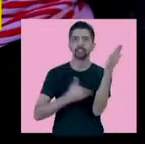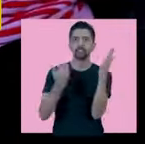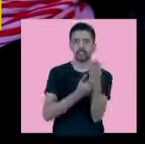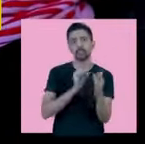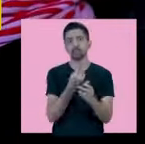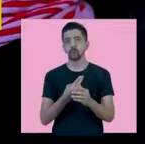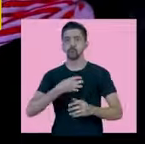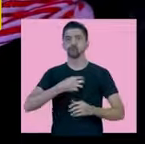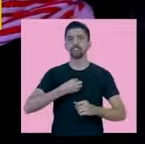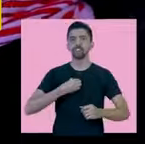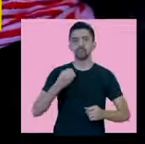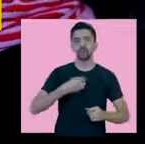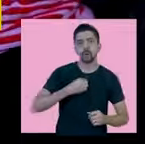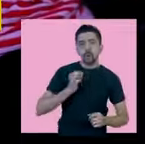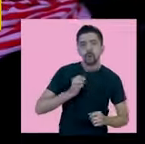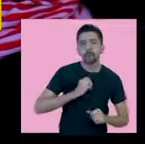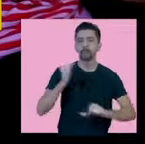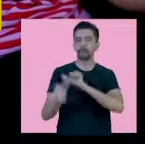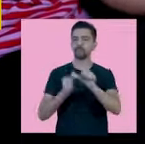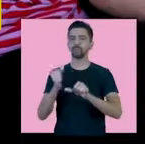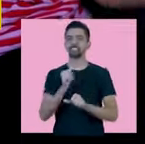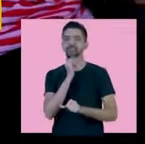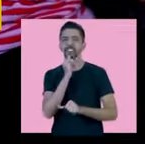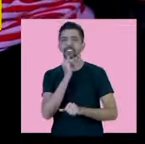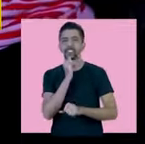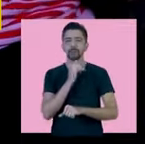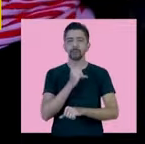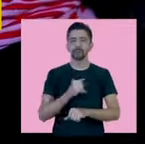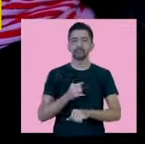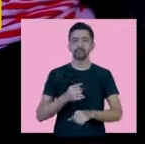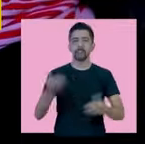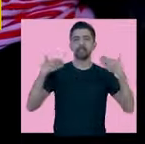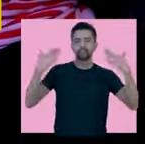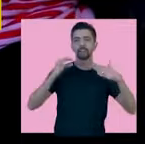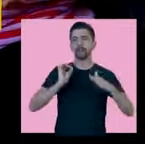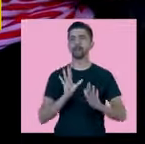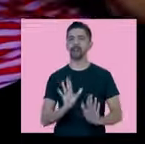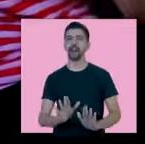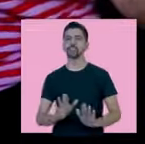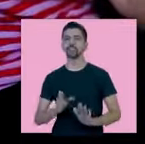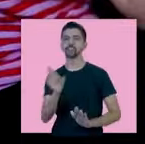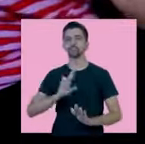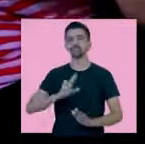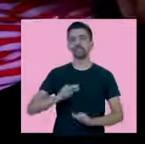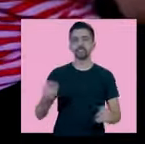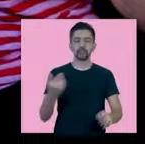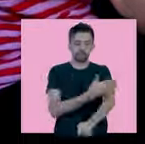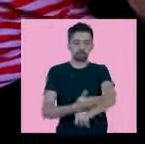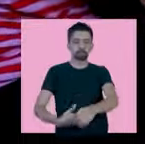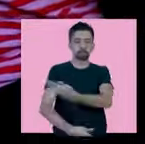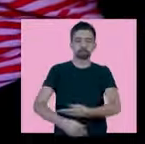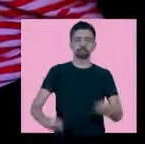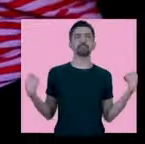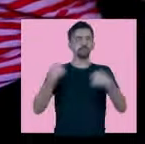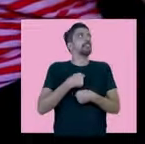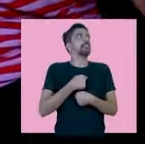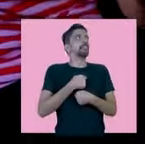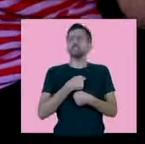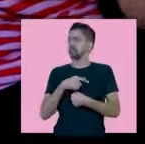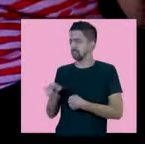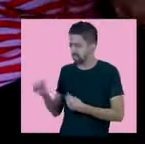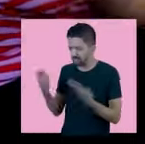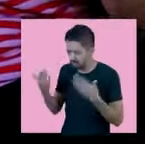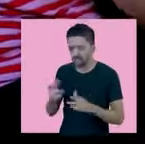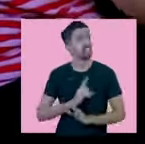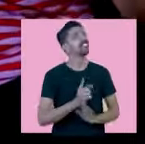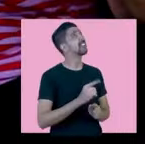que nem são compatíveis, por exemplo, com o clima que está fazendo, para se esconder, para cobrir o corpo. Muitas vezes até o desejo por mudanças muito